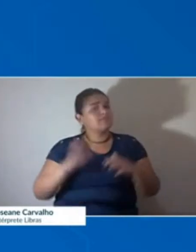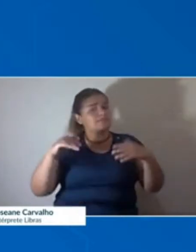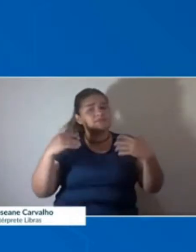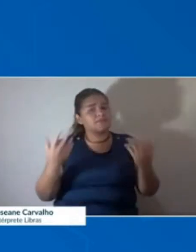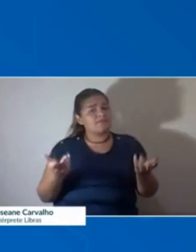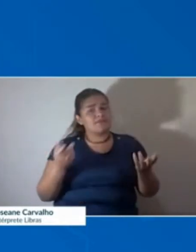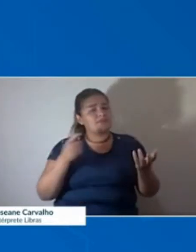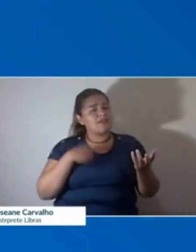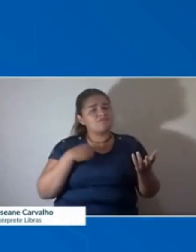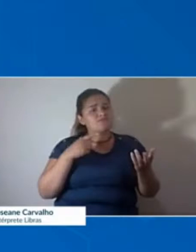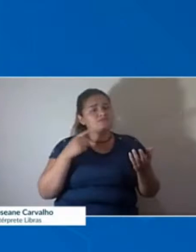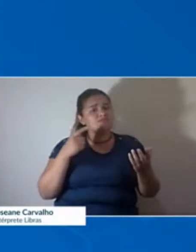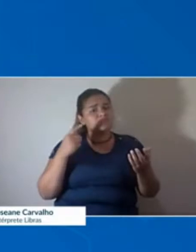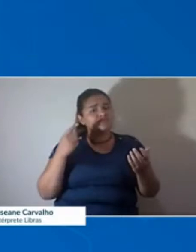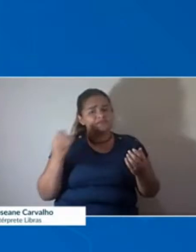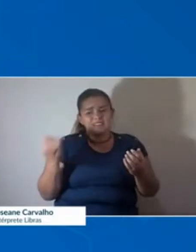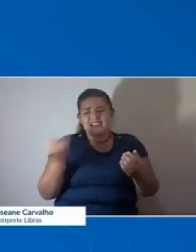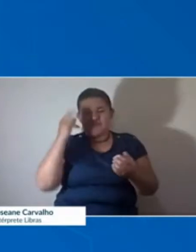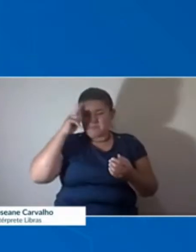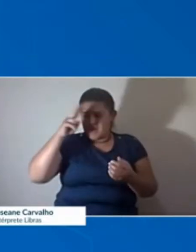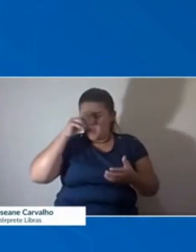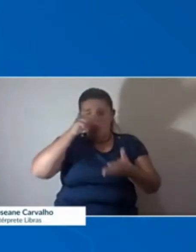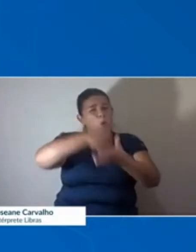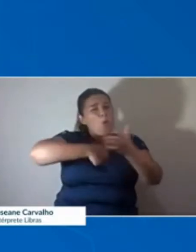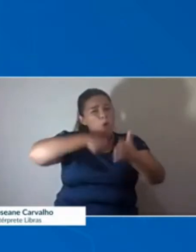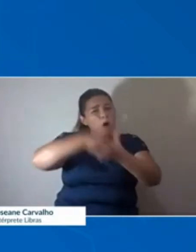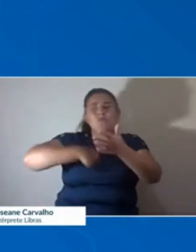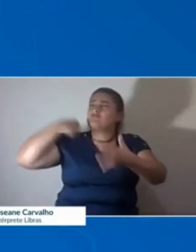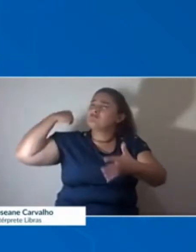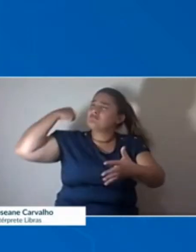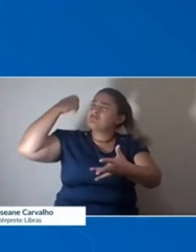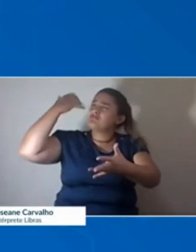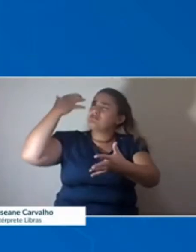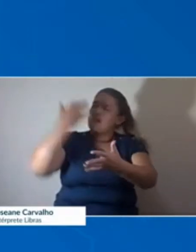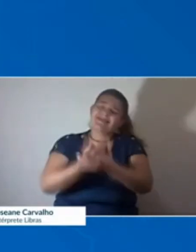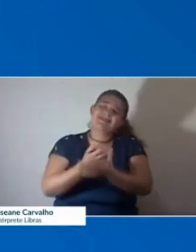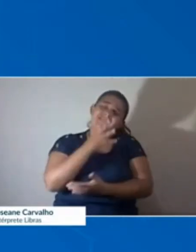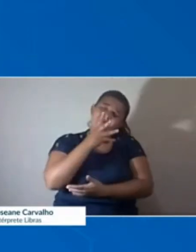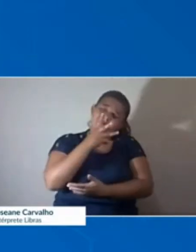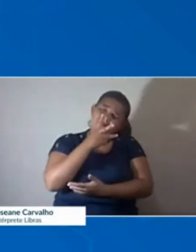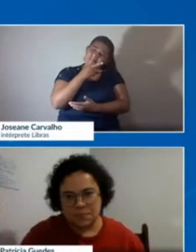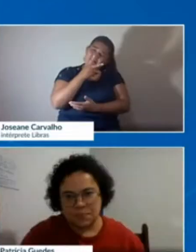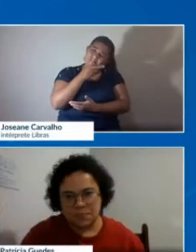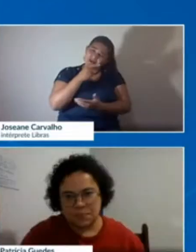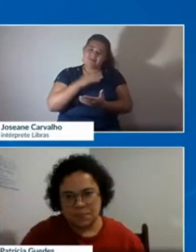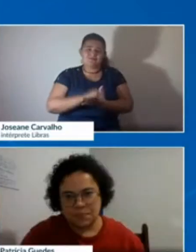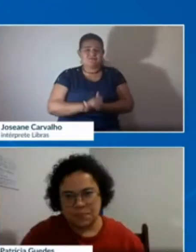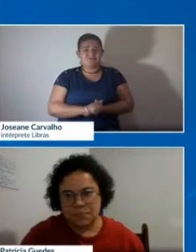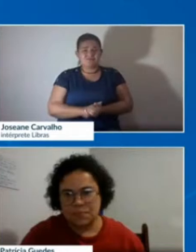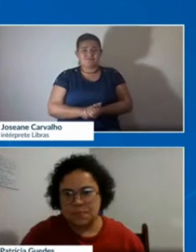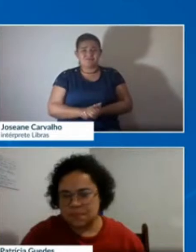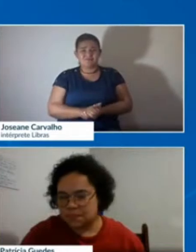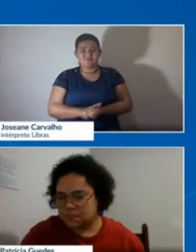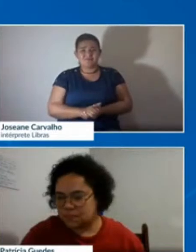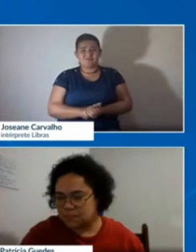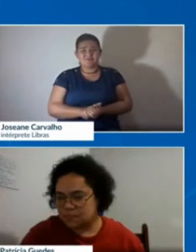que ela é histórica e, portanto, é lenta, é muito lenta. Bacana. Bom, vou voltar com a Patrícia falando sobre o que você